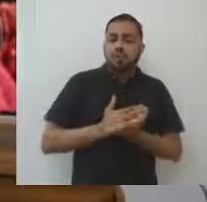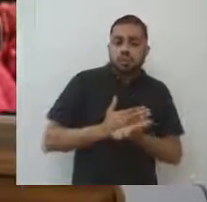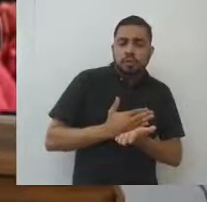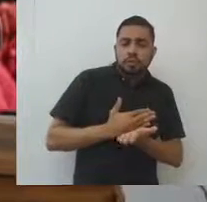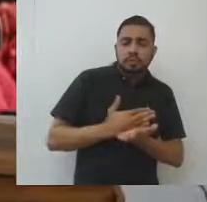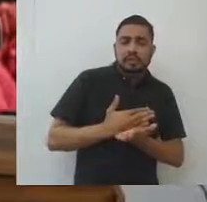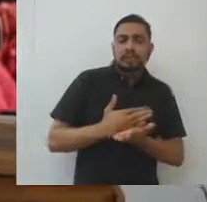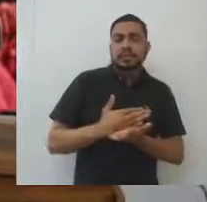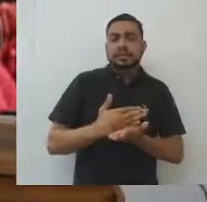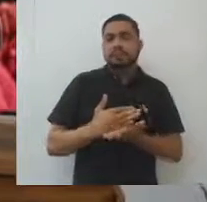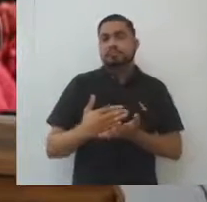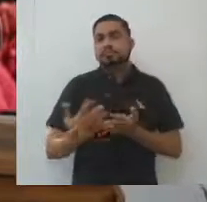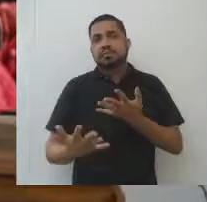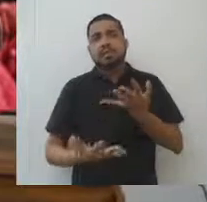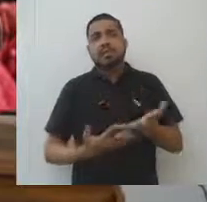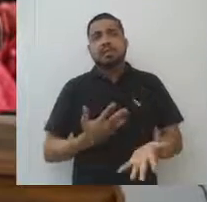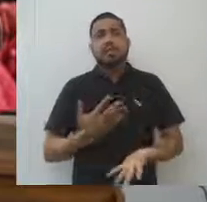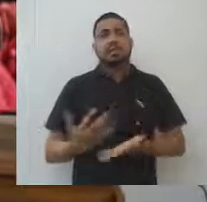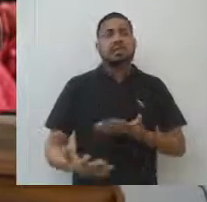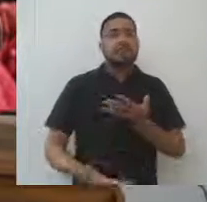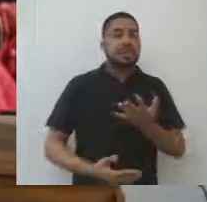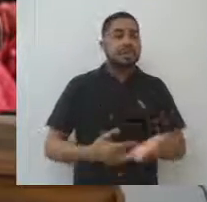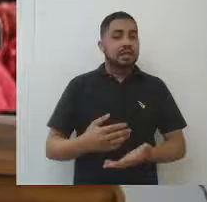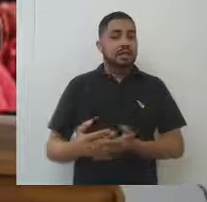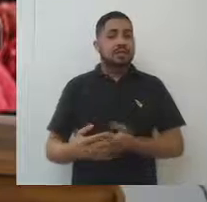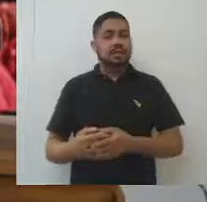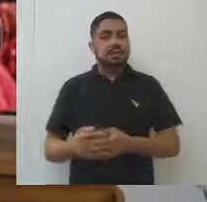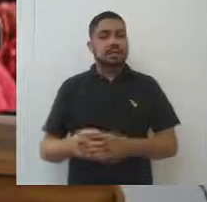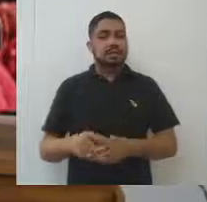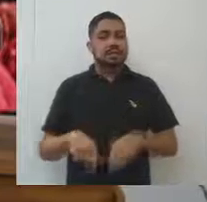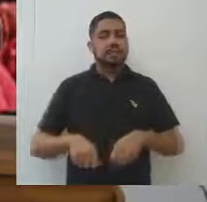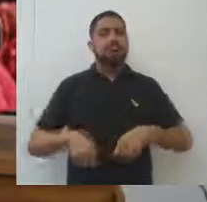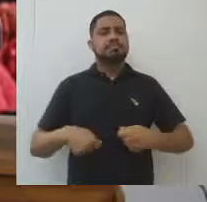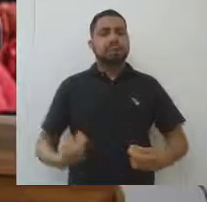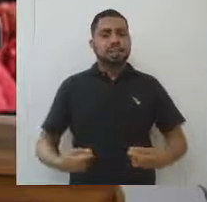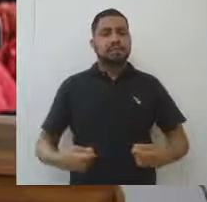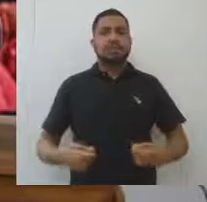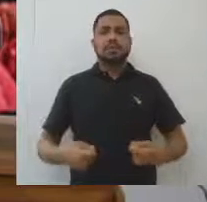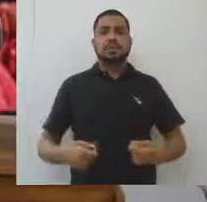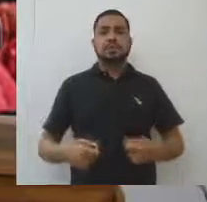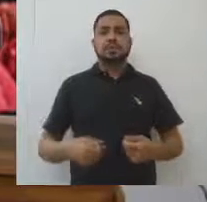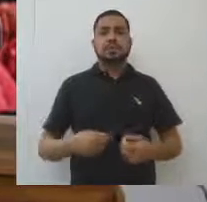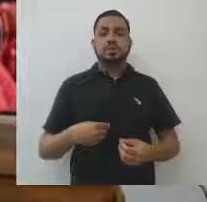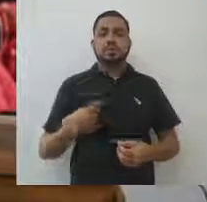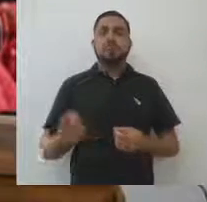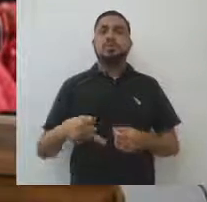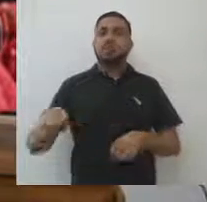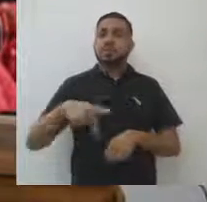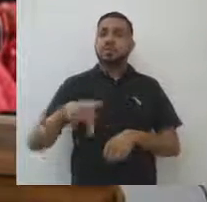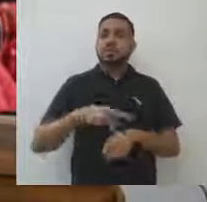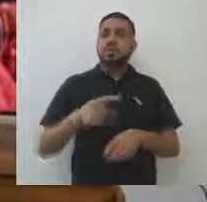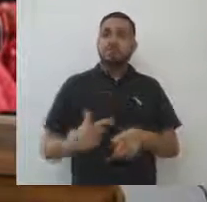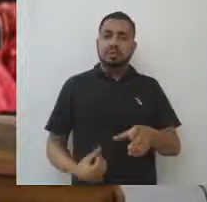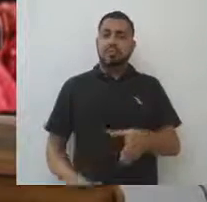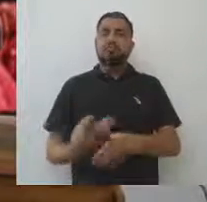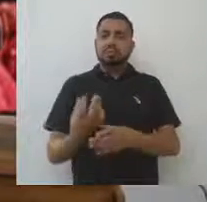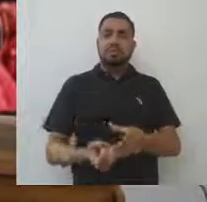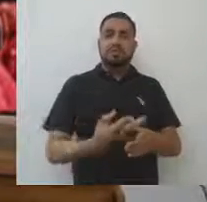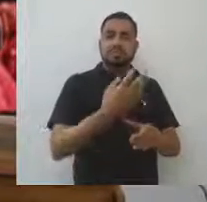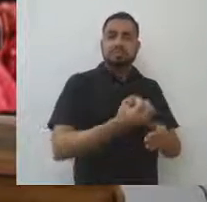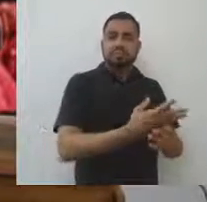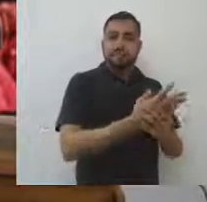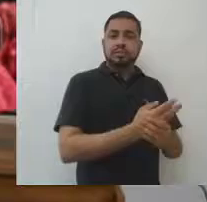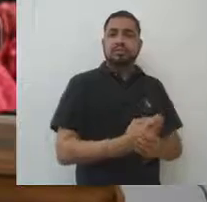começando a, vamos dizer, se consolidar como um dos países que está produzindo grandes espetáculos